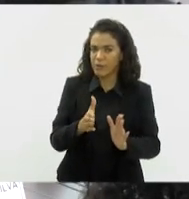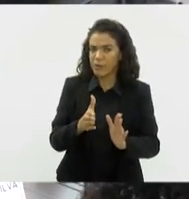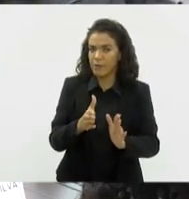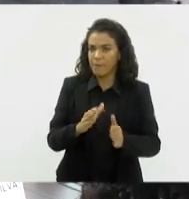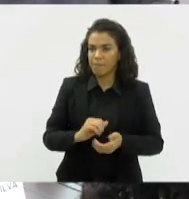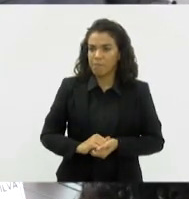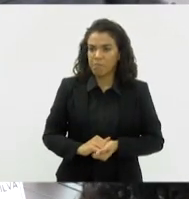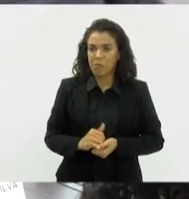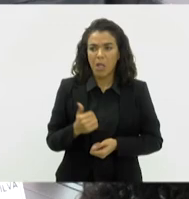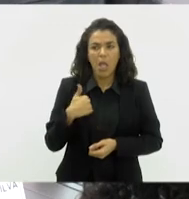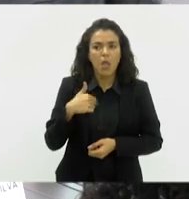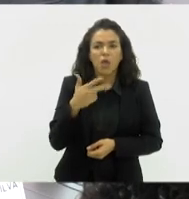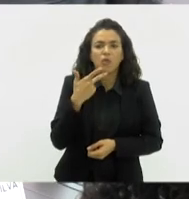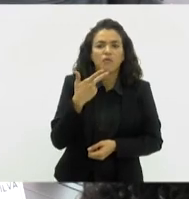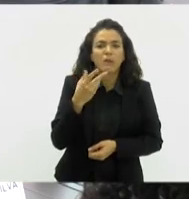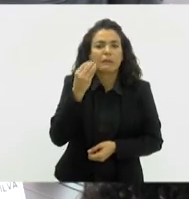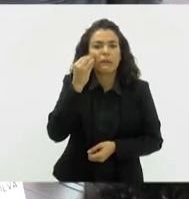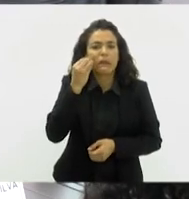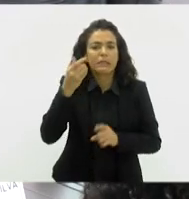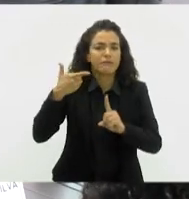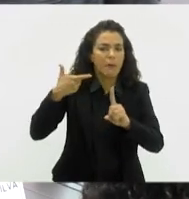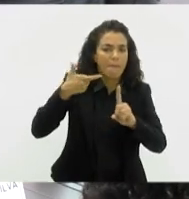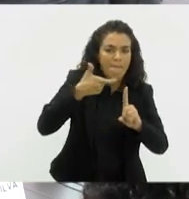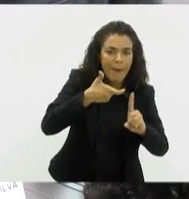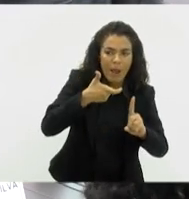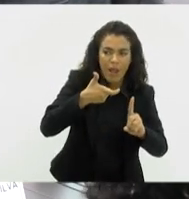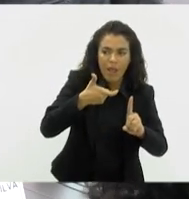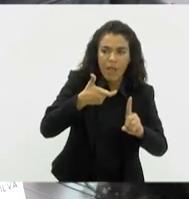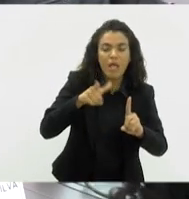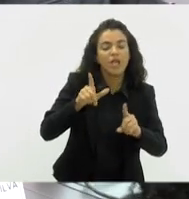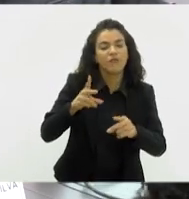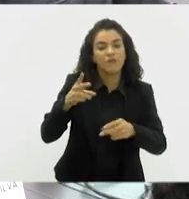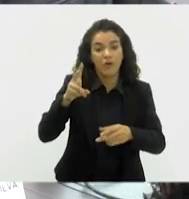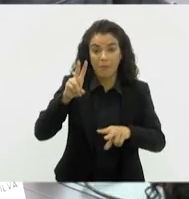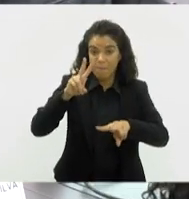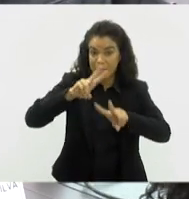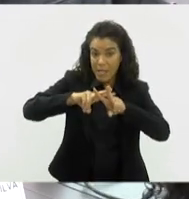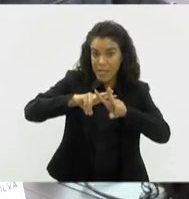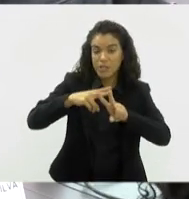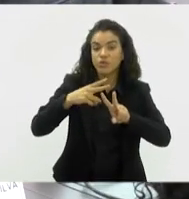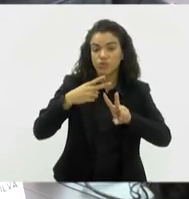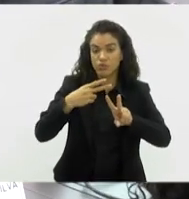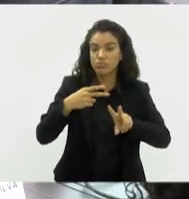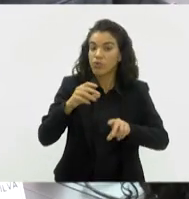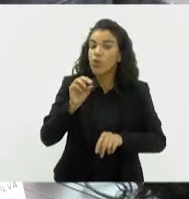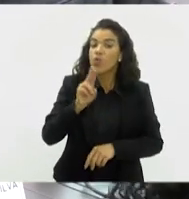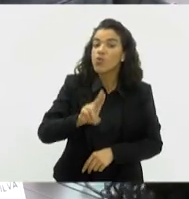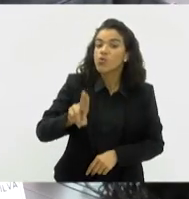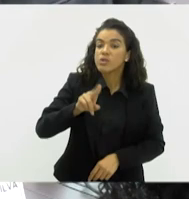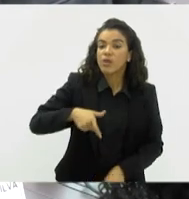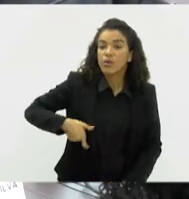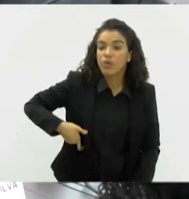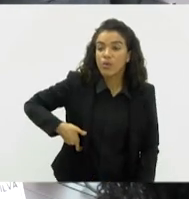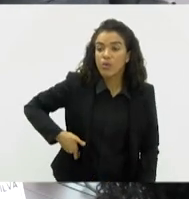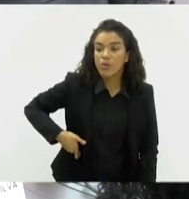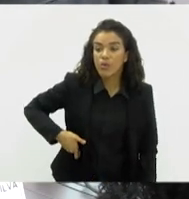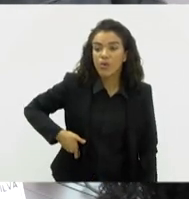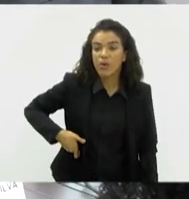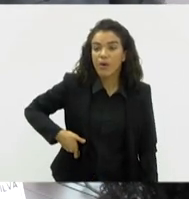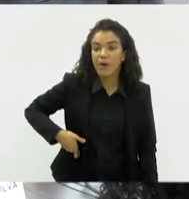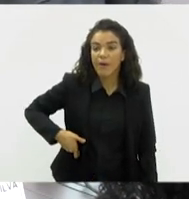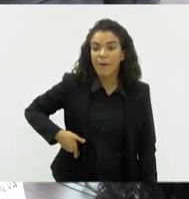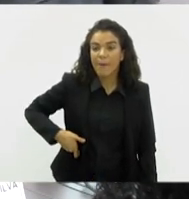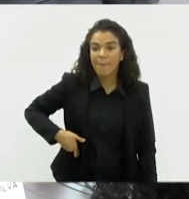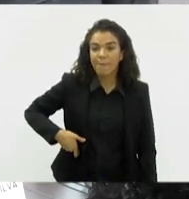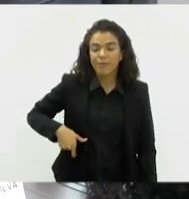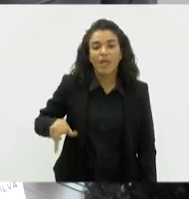inocente. Não estou me apegando à tentativa de latrocínio. Mas ele foi preso, confessadamente, utilizando uma arma. Mas ele já reconheceu que